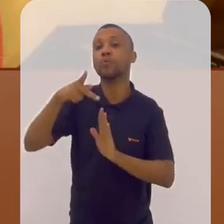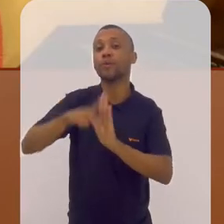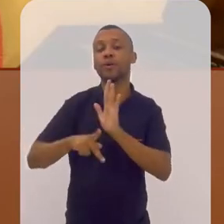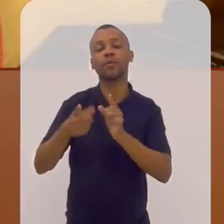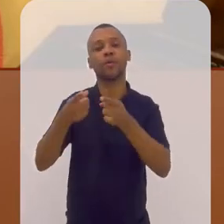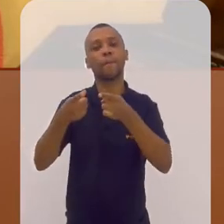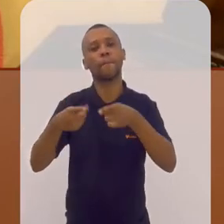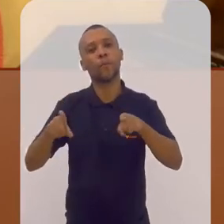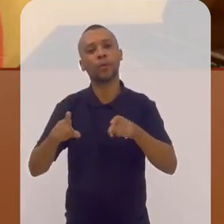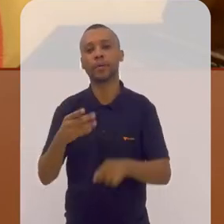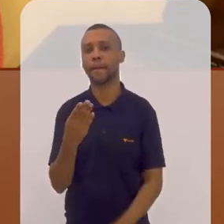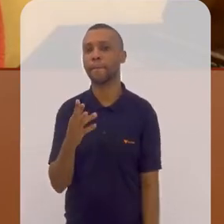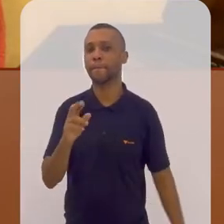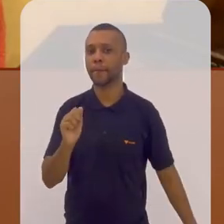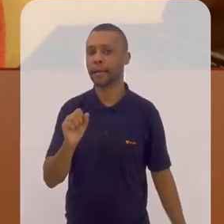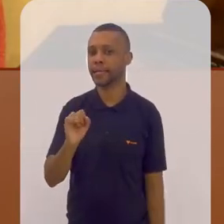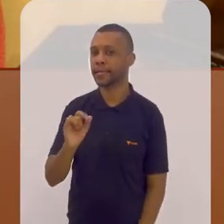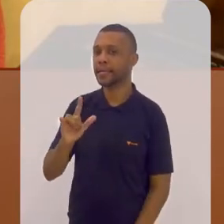Música Brasilis.